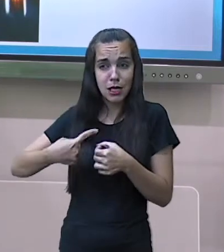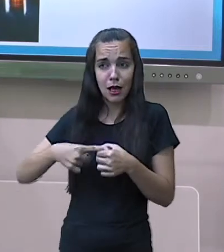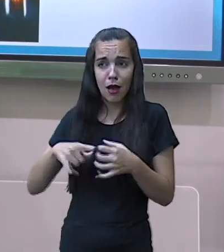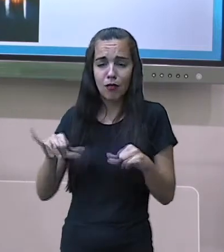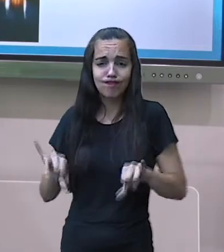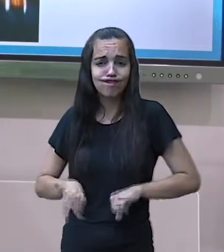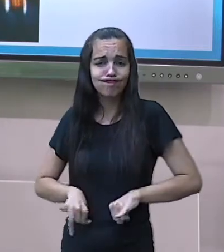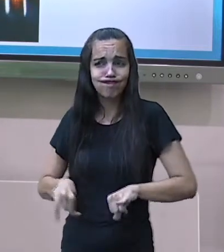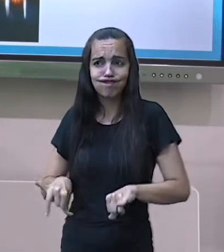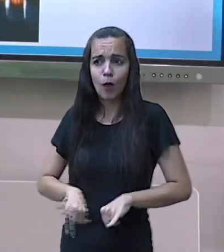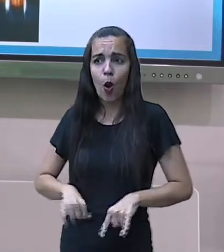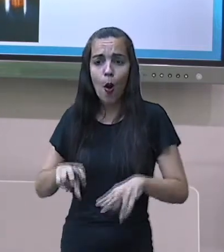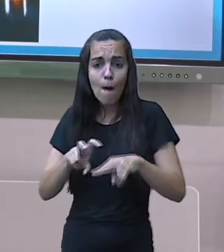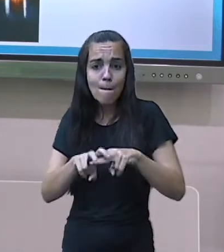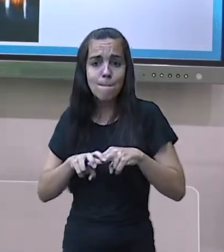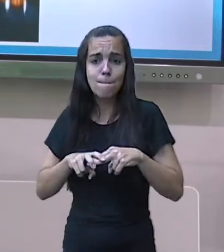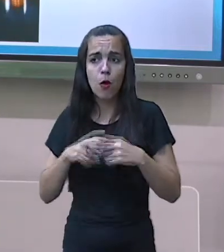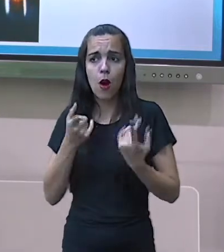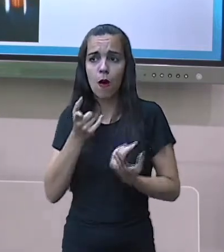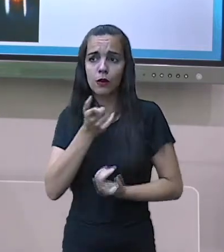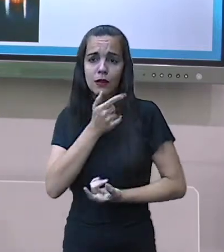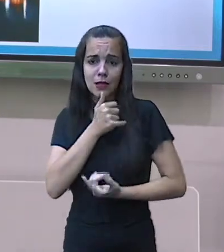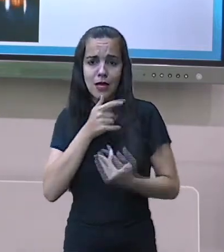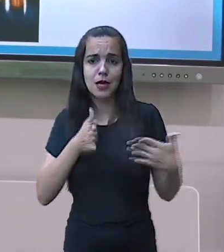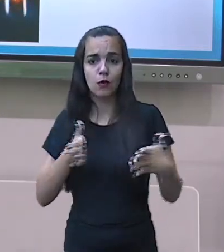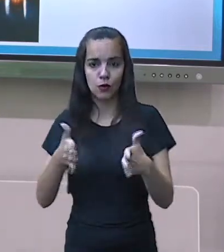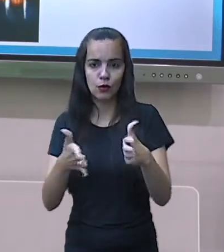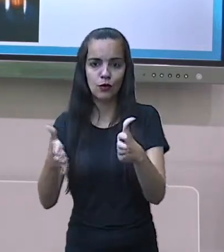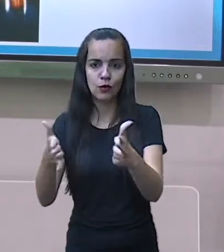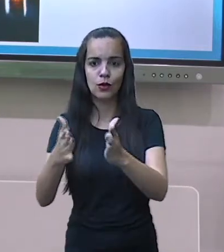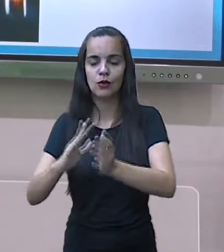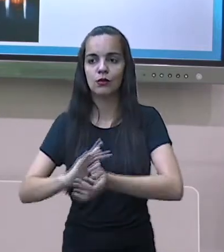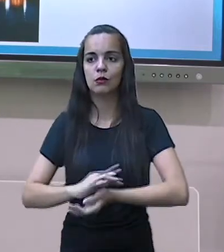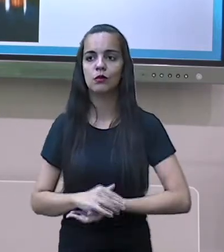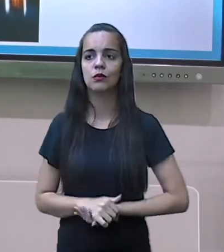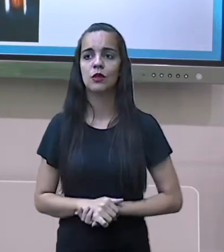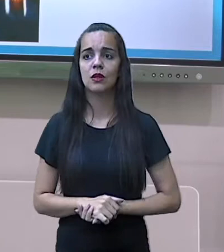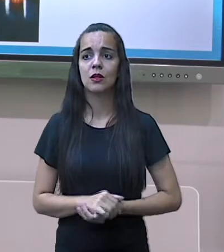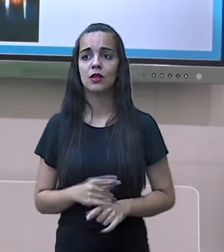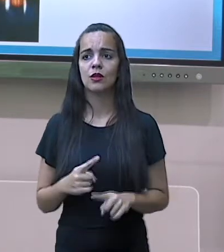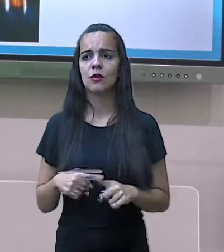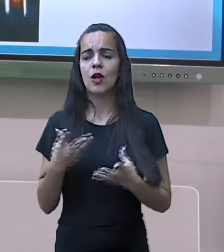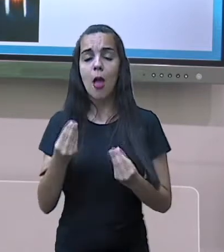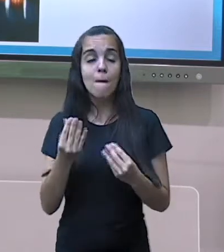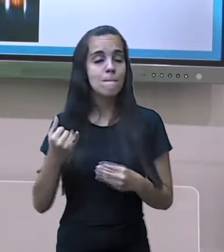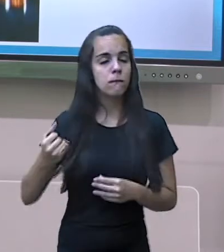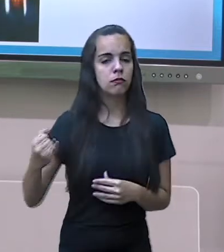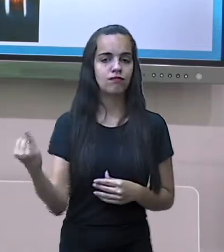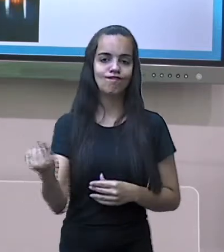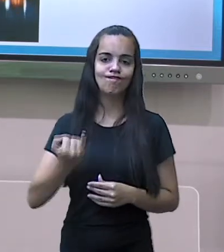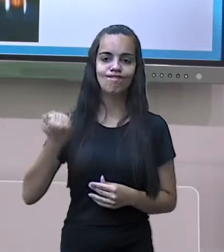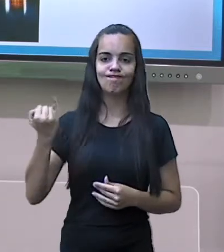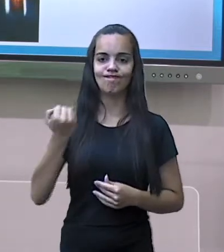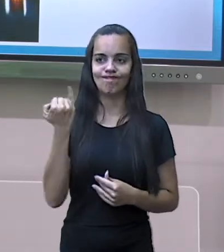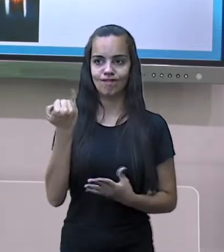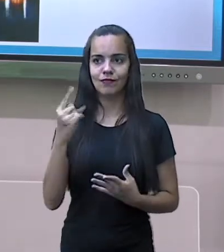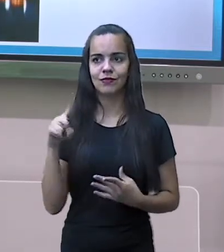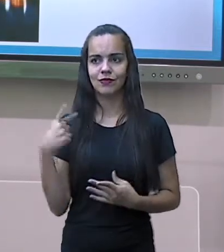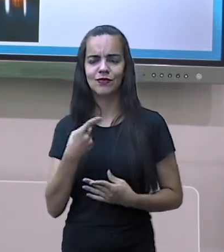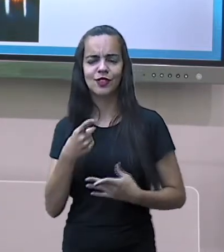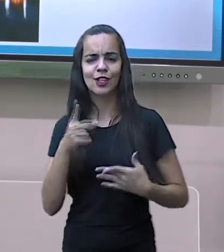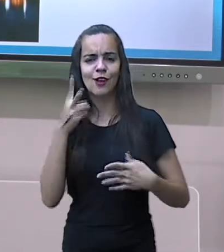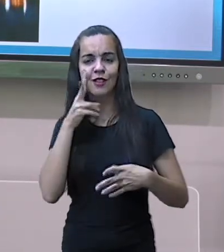por não poder usar as águas do seu rio. Então, é muito importante os rios dentro